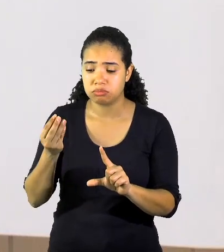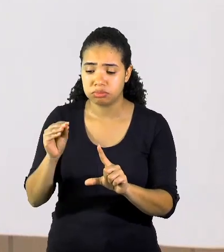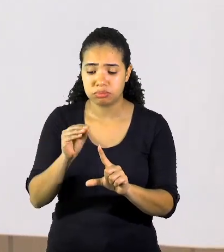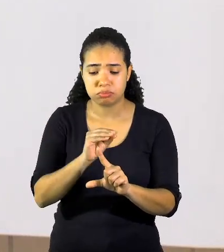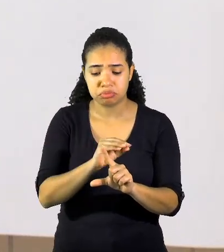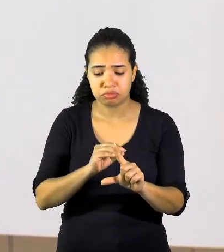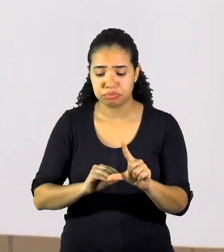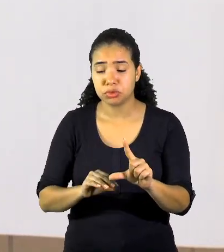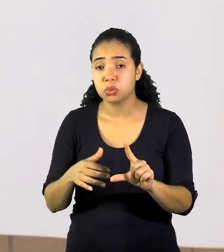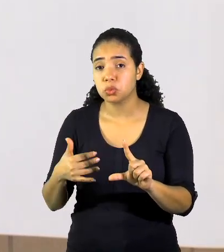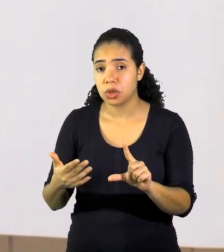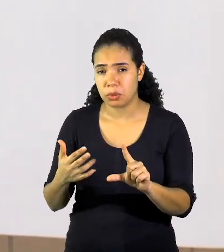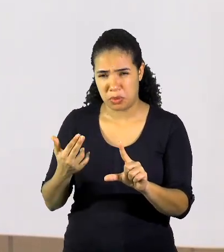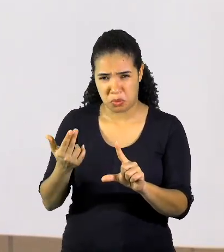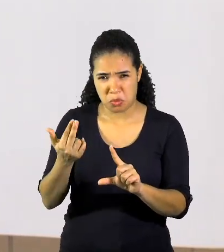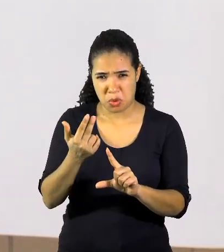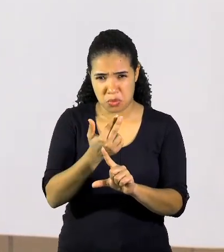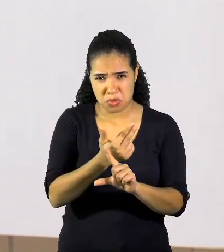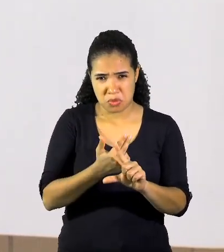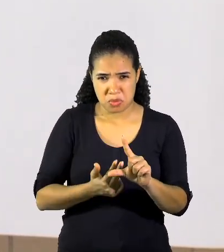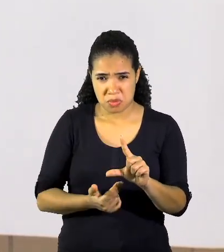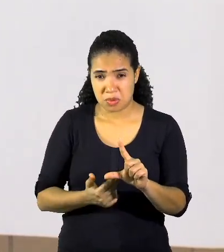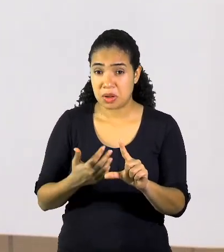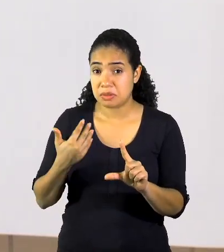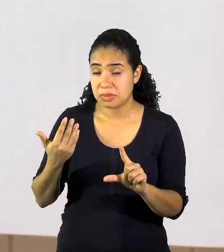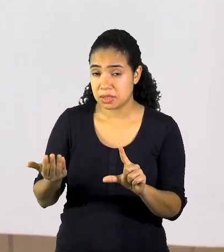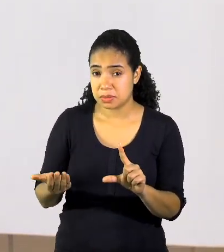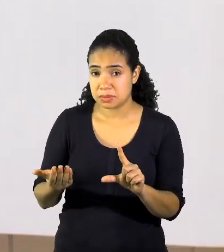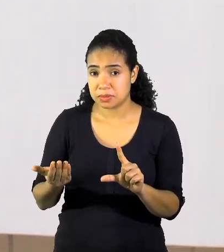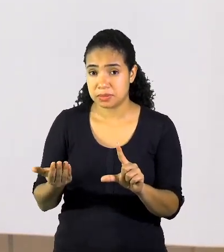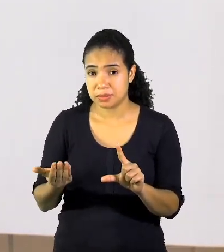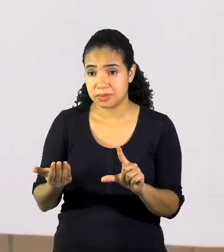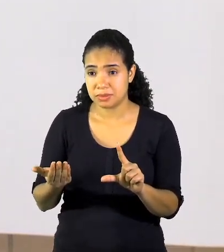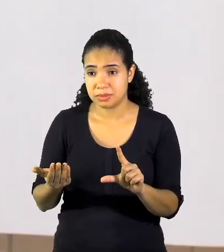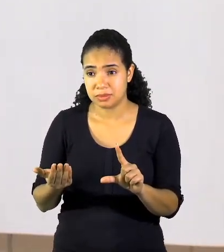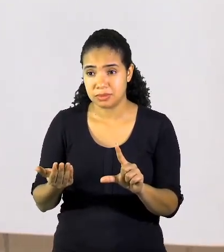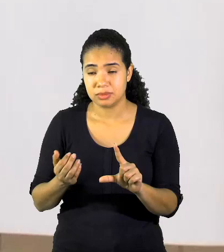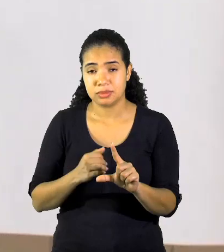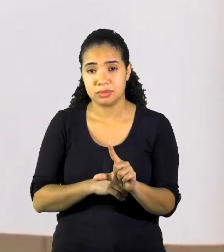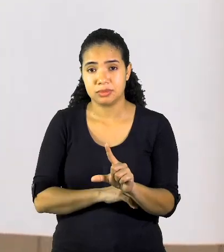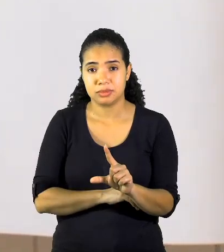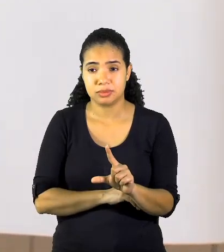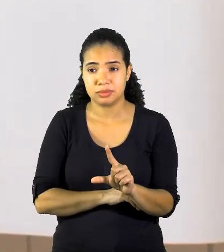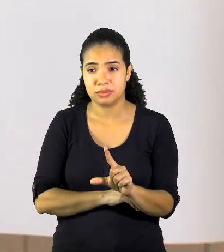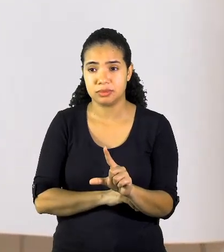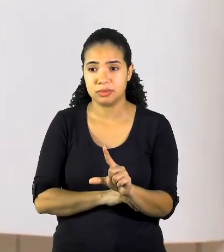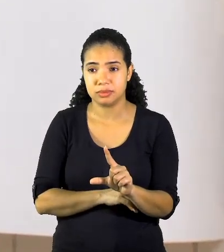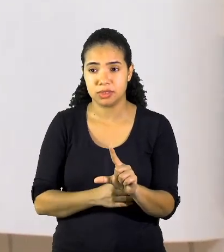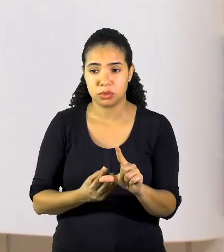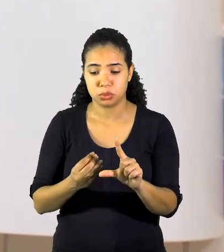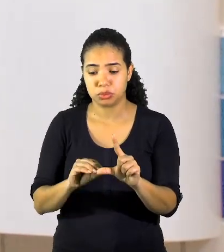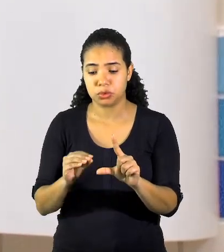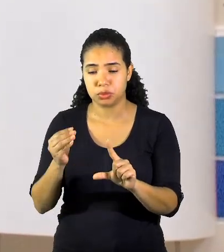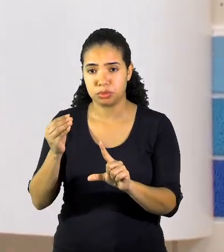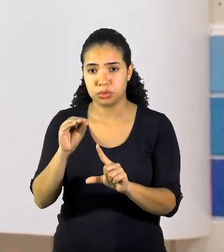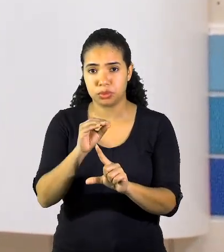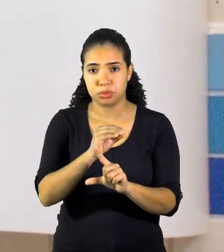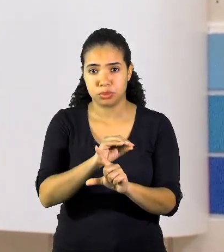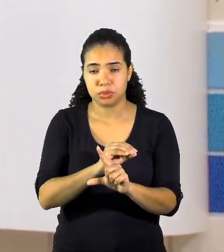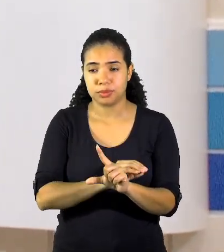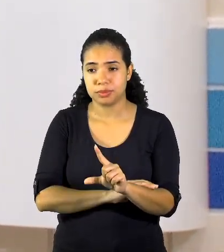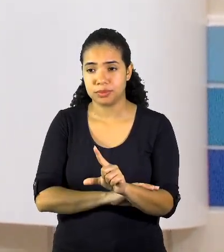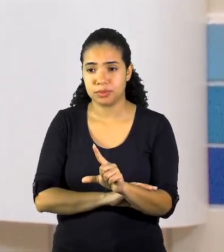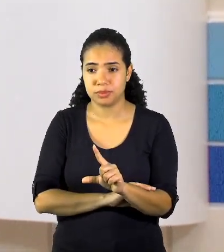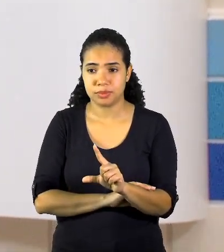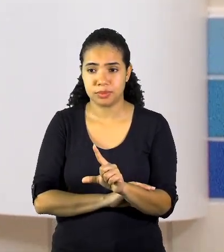quadrado? Não são iguais? Então, aqui, já que eu só coloquei hipotenusa, eu vou chamar cada